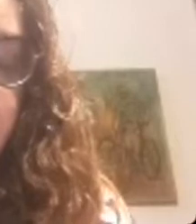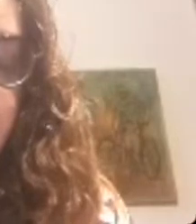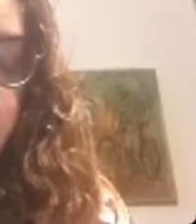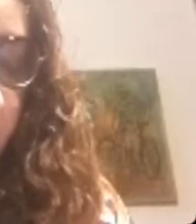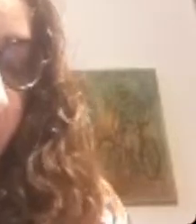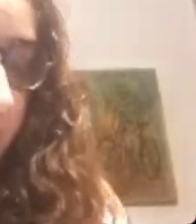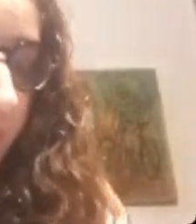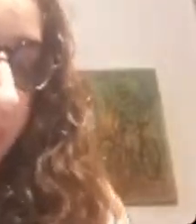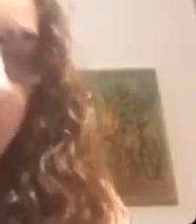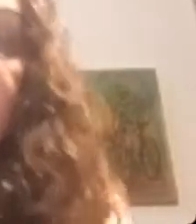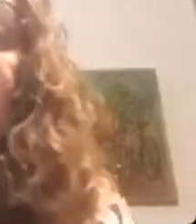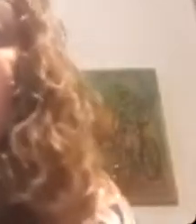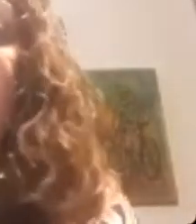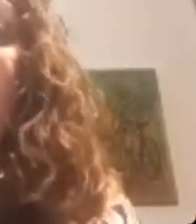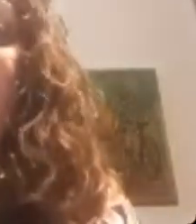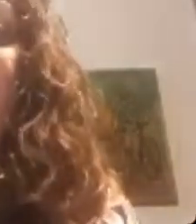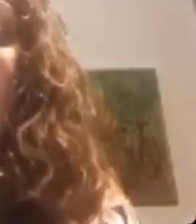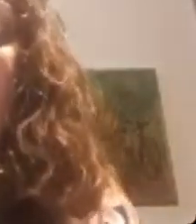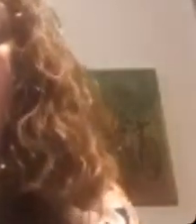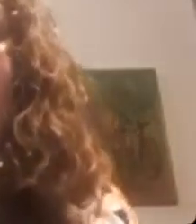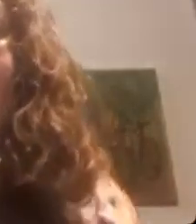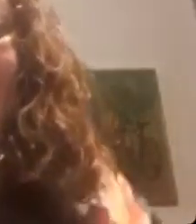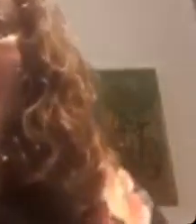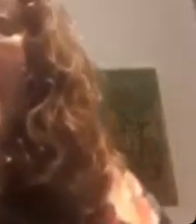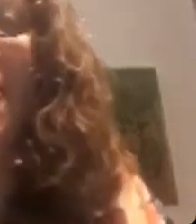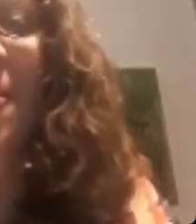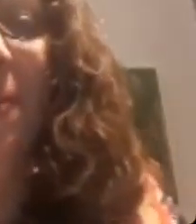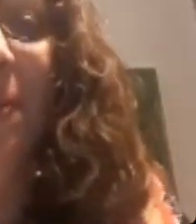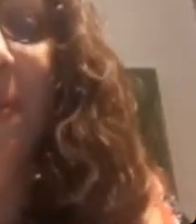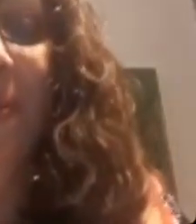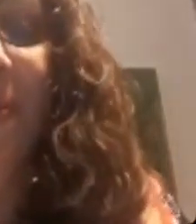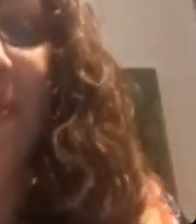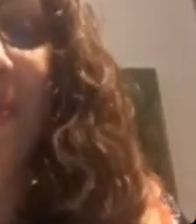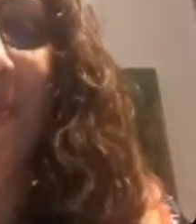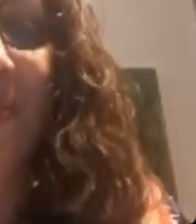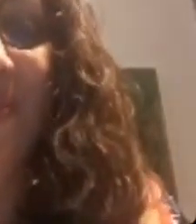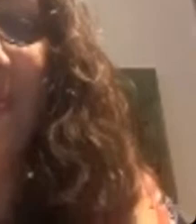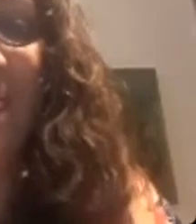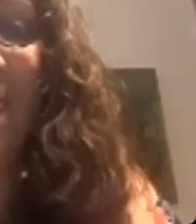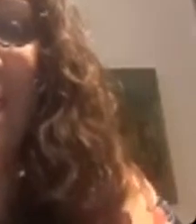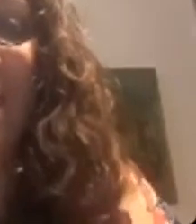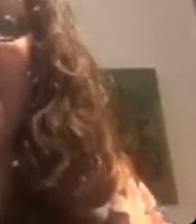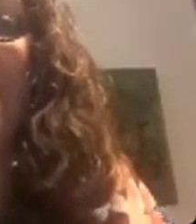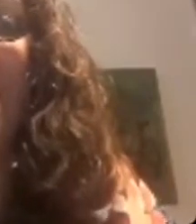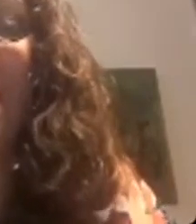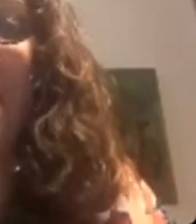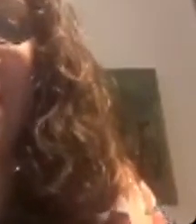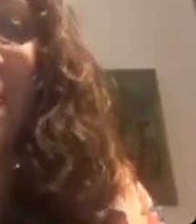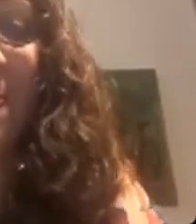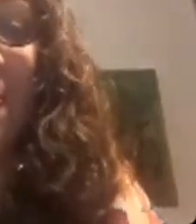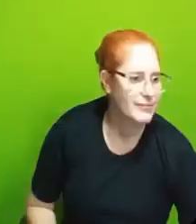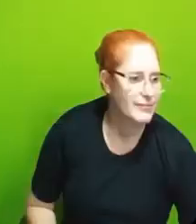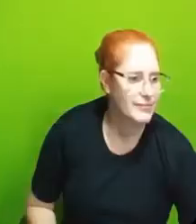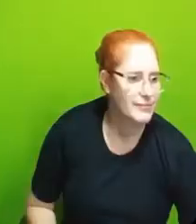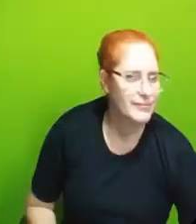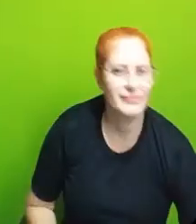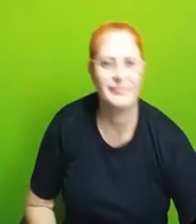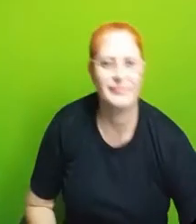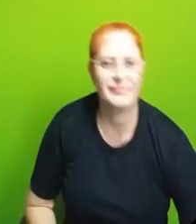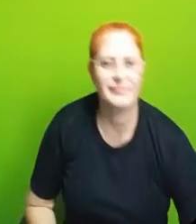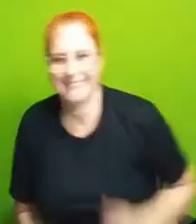Pronto. Deu certo. Que Certo. bom. Acho que ela vai entrar. Ai, que